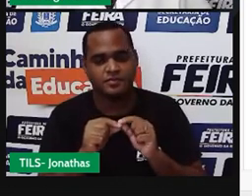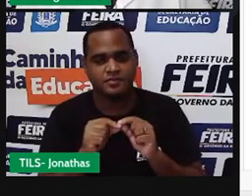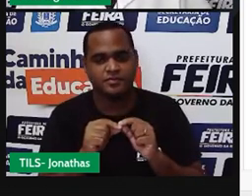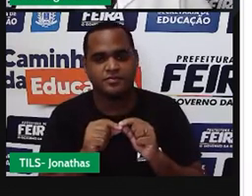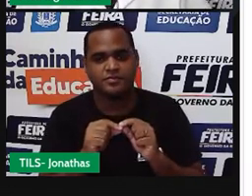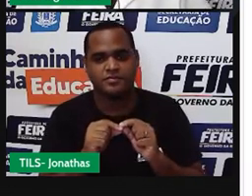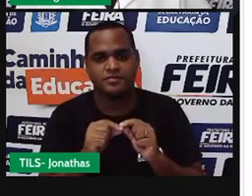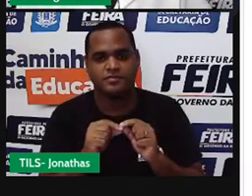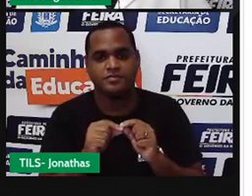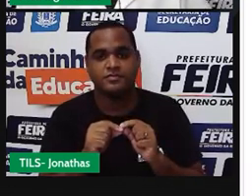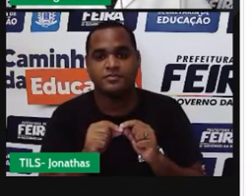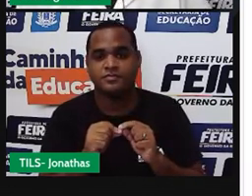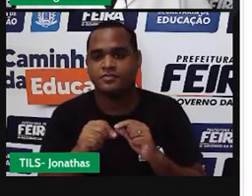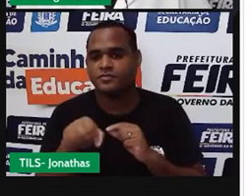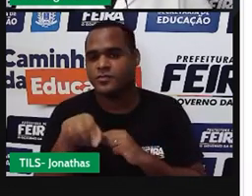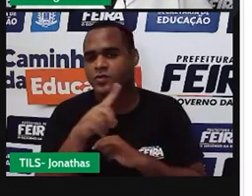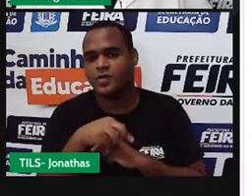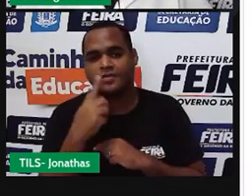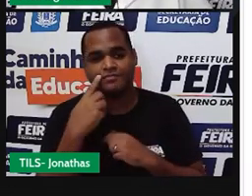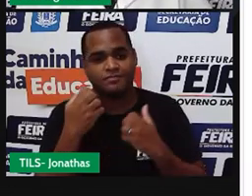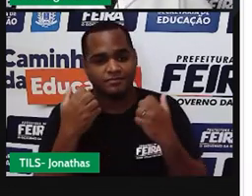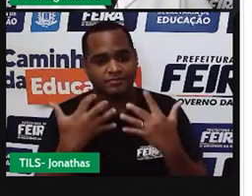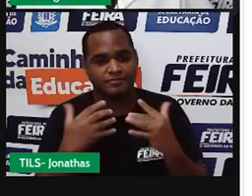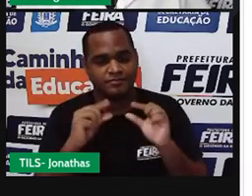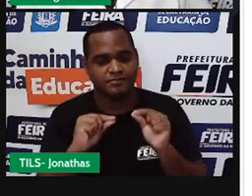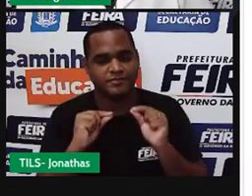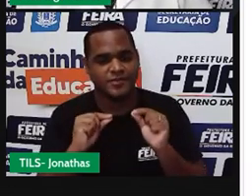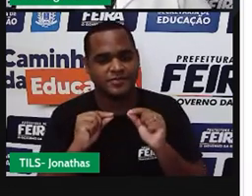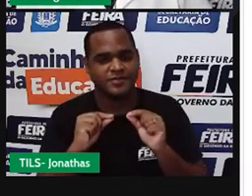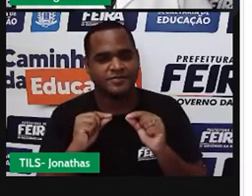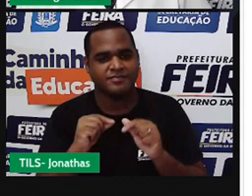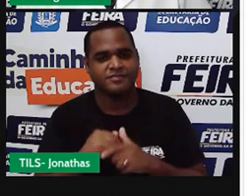E aí vamos colocar ali o seguinte ó